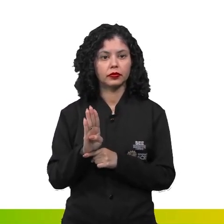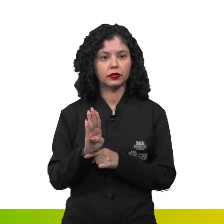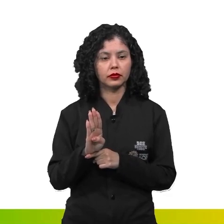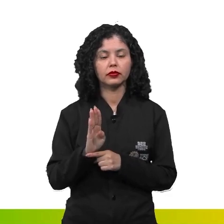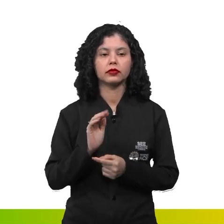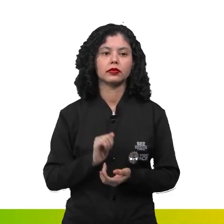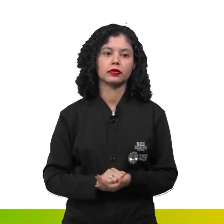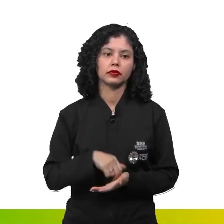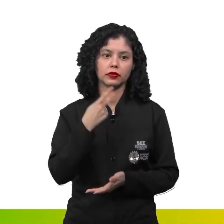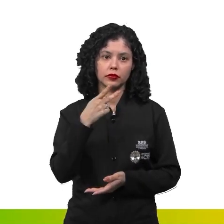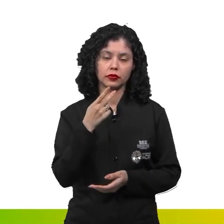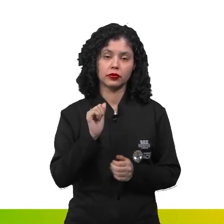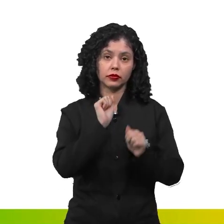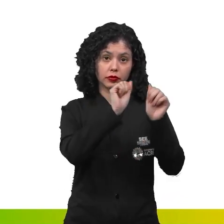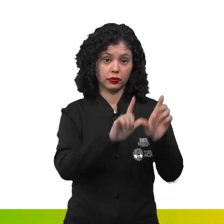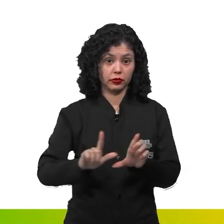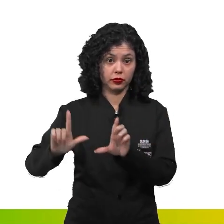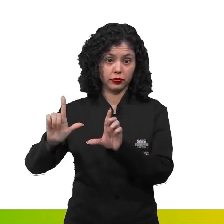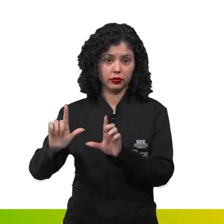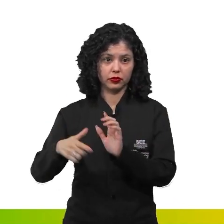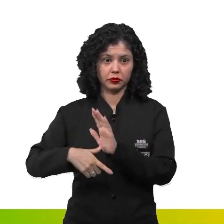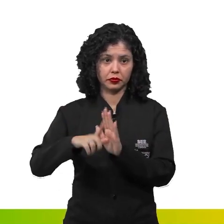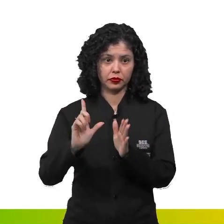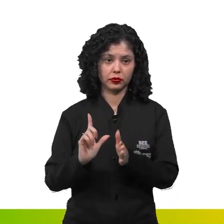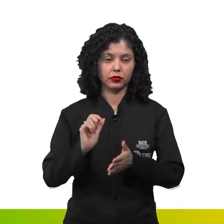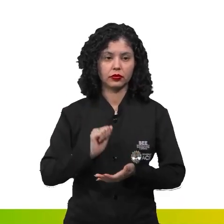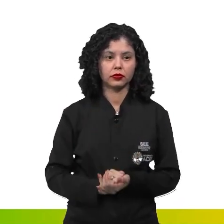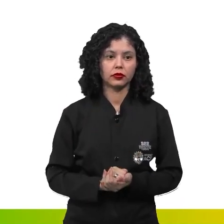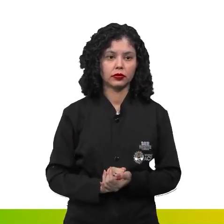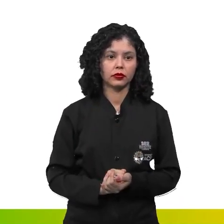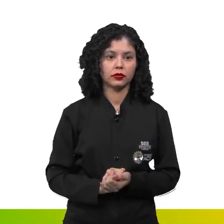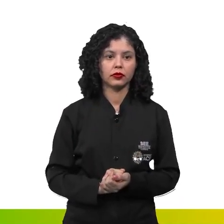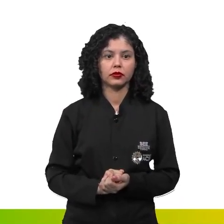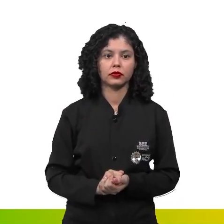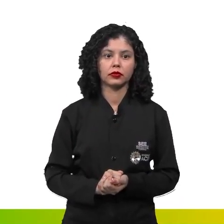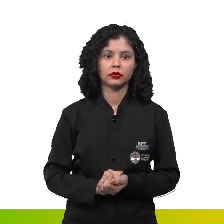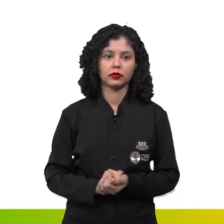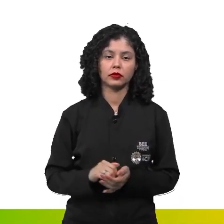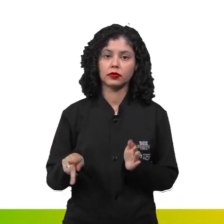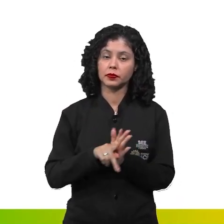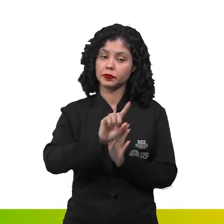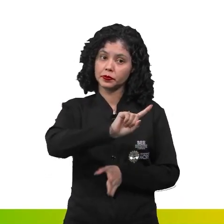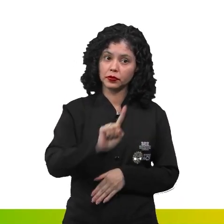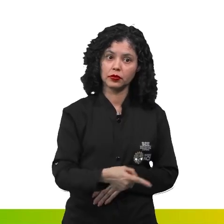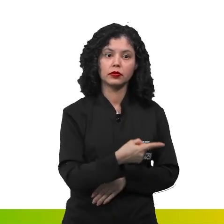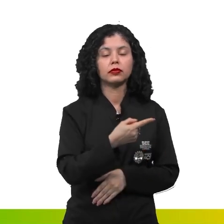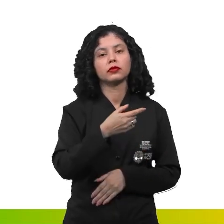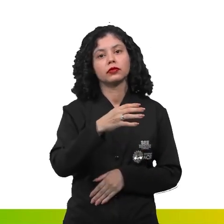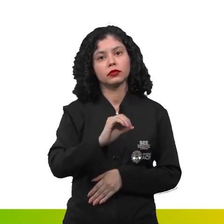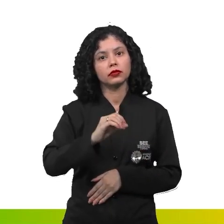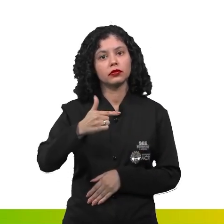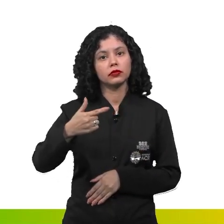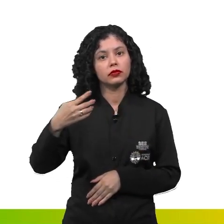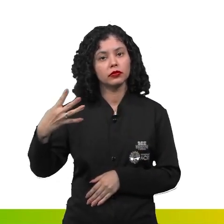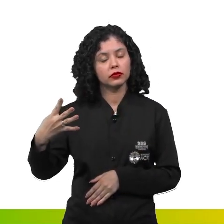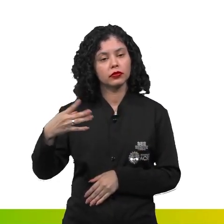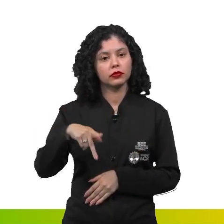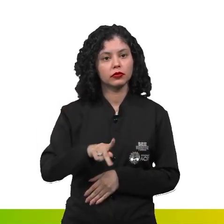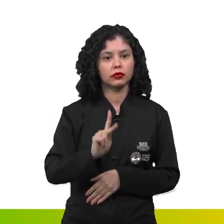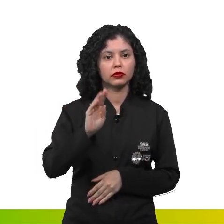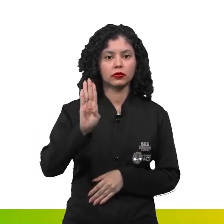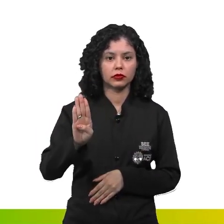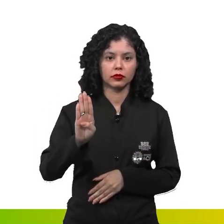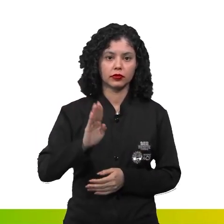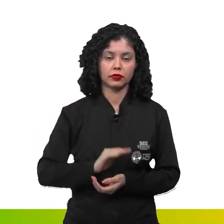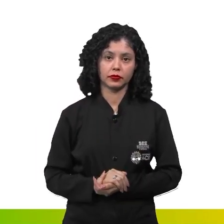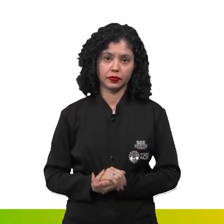dito nos slides anteriores, que 1 megabyte equivale a 1024